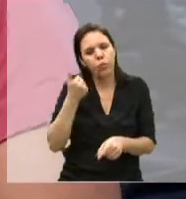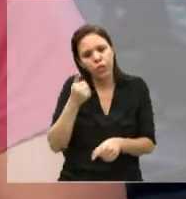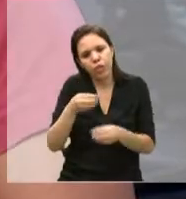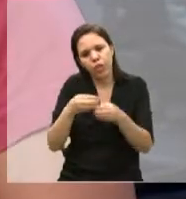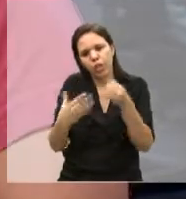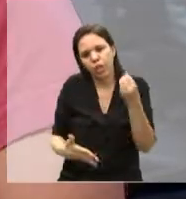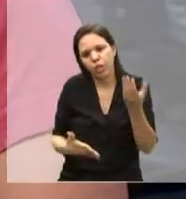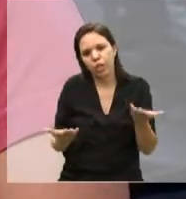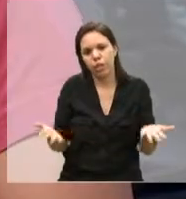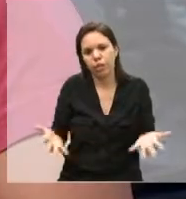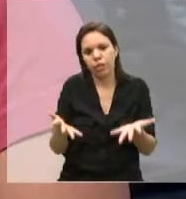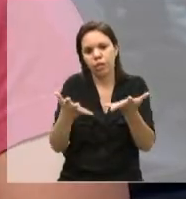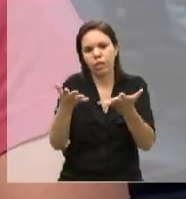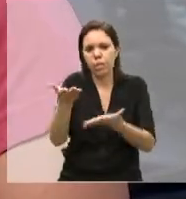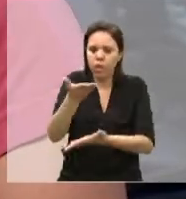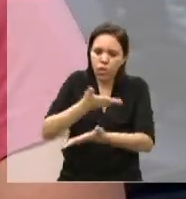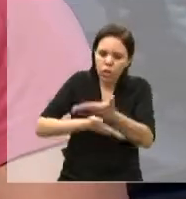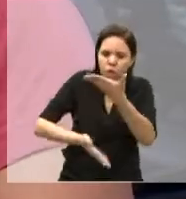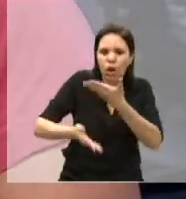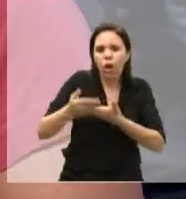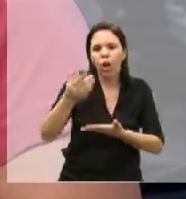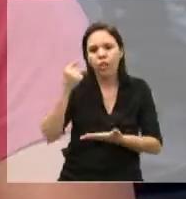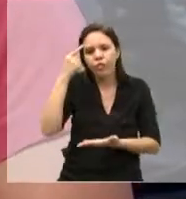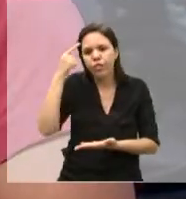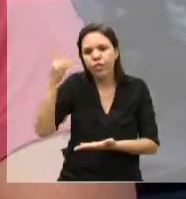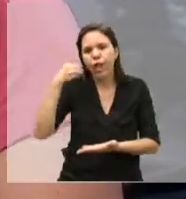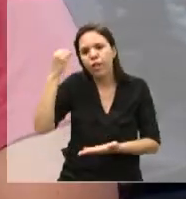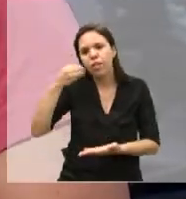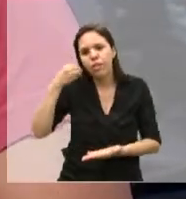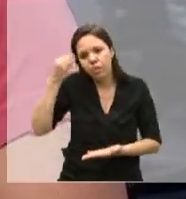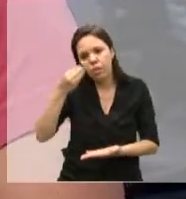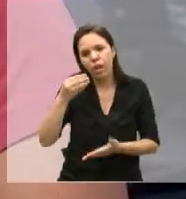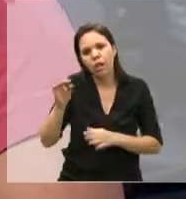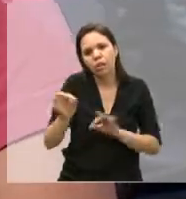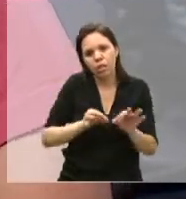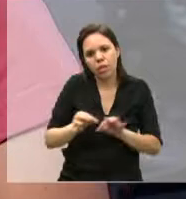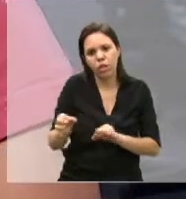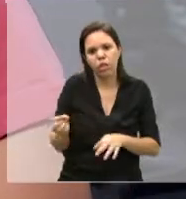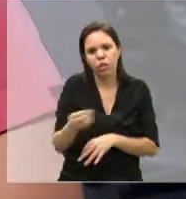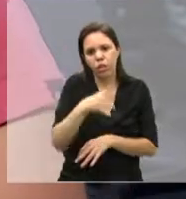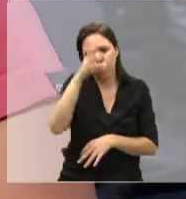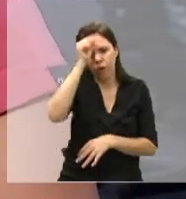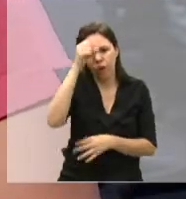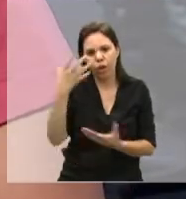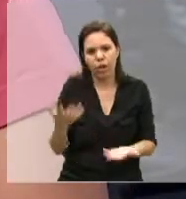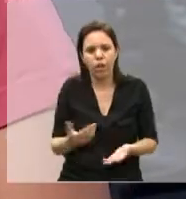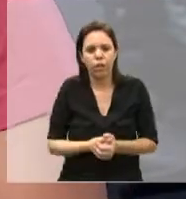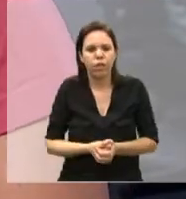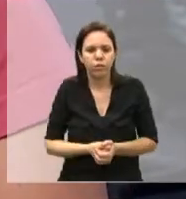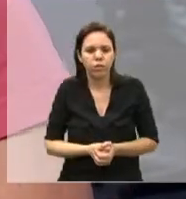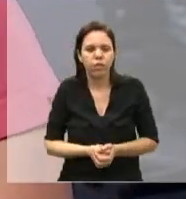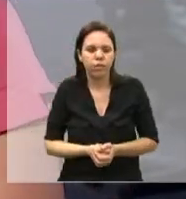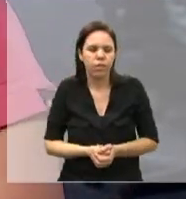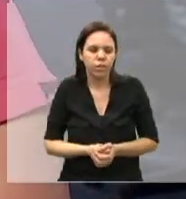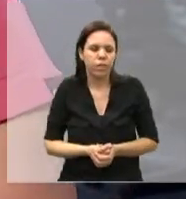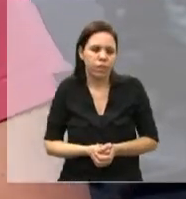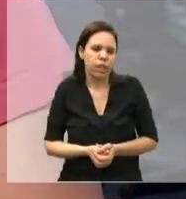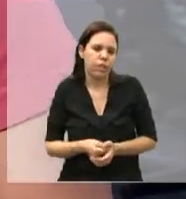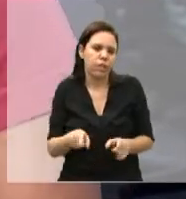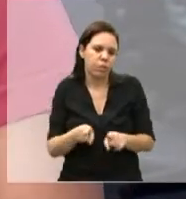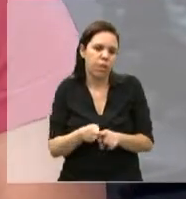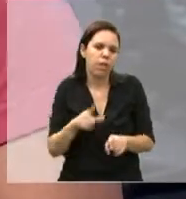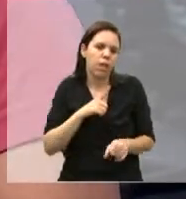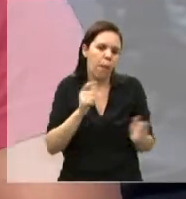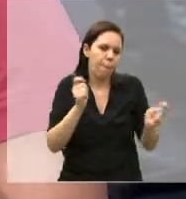A gente incentiva muito as trocas, então as próprias pessoas se organizam para aprender uma coisa nova junto. Uma com a outra. E a gente tem